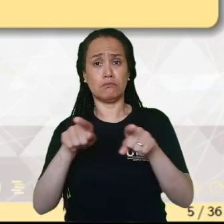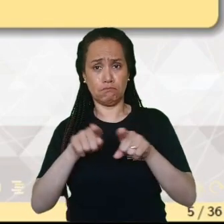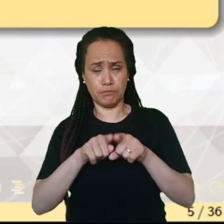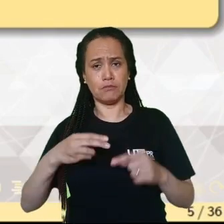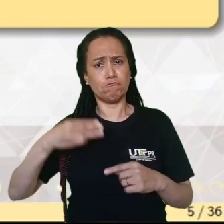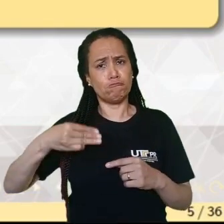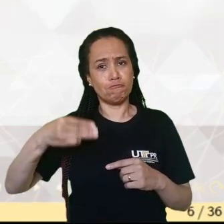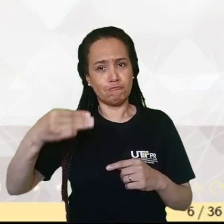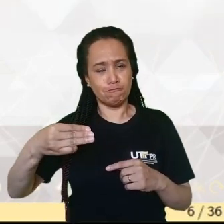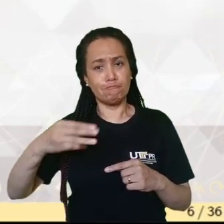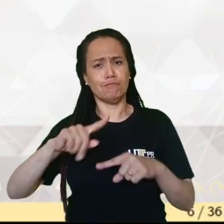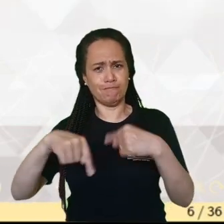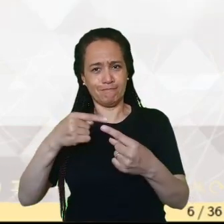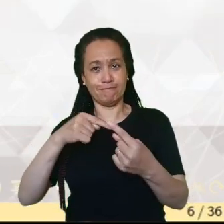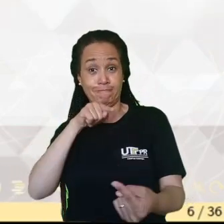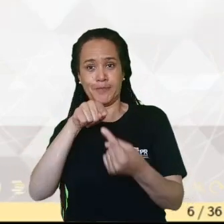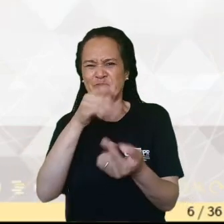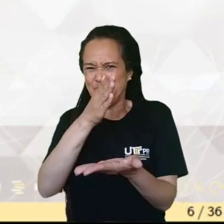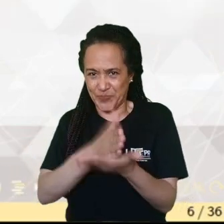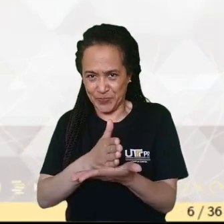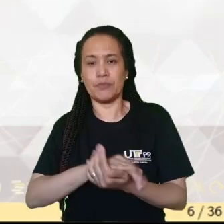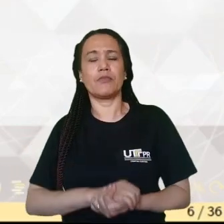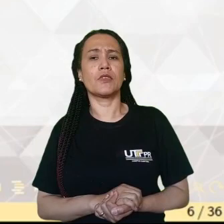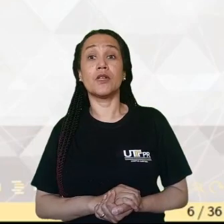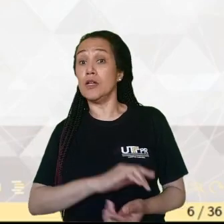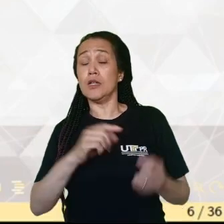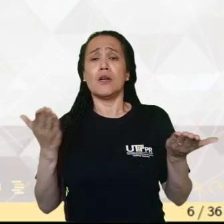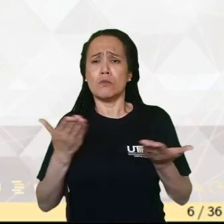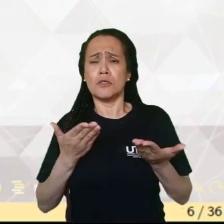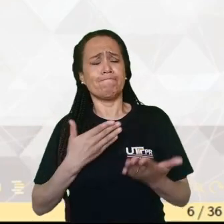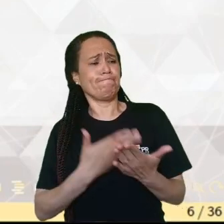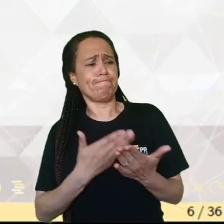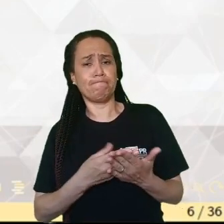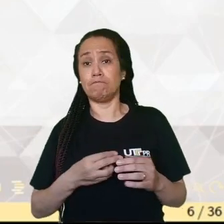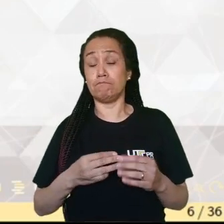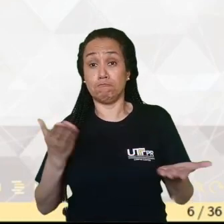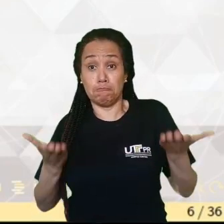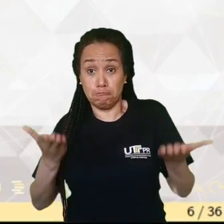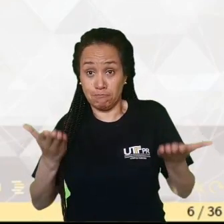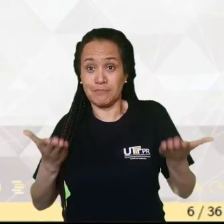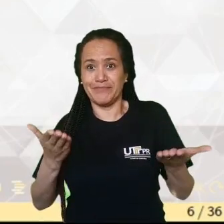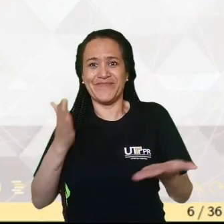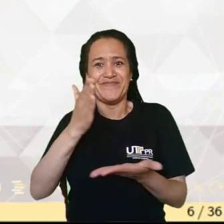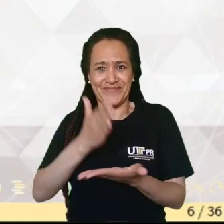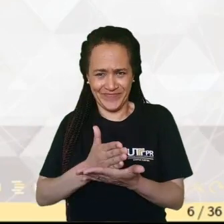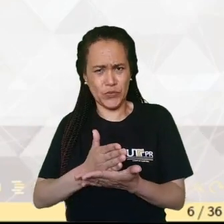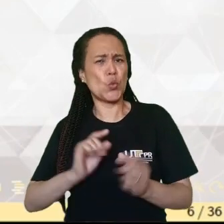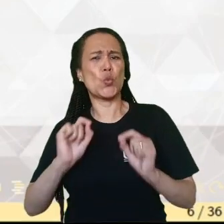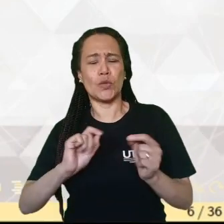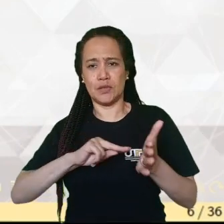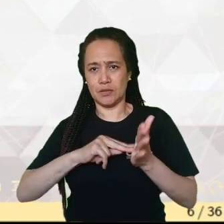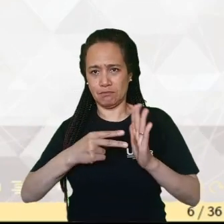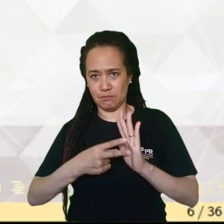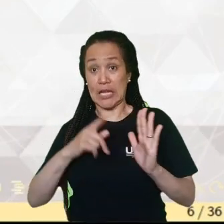médio. Com relação à média. A média, como eu comentei agora há pouco, ela significa um ponto de equilíbrio